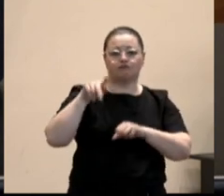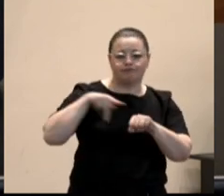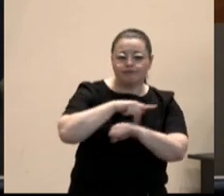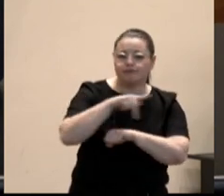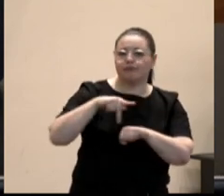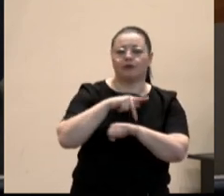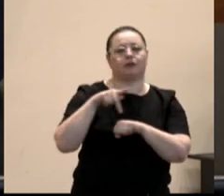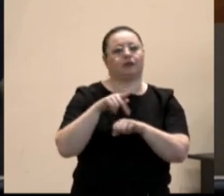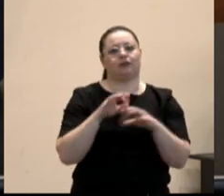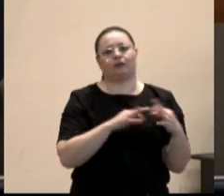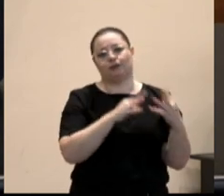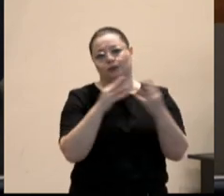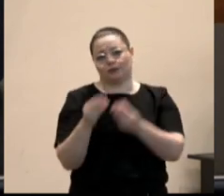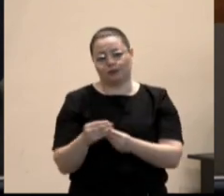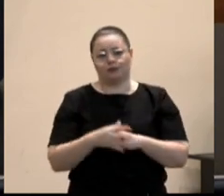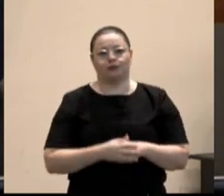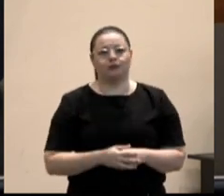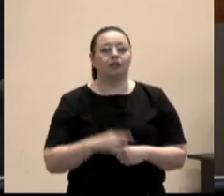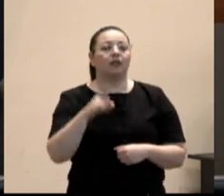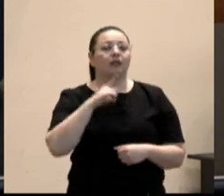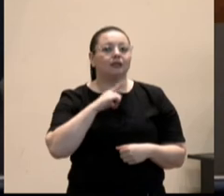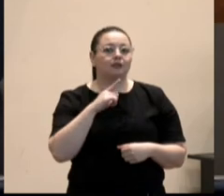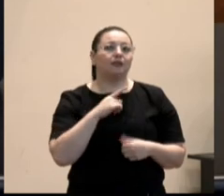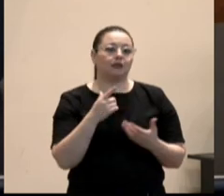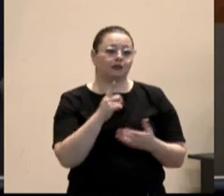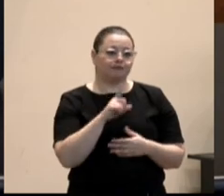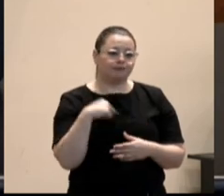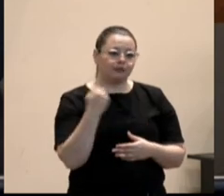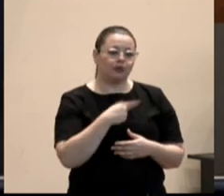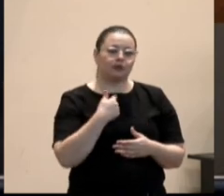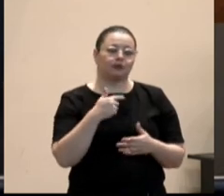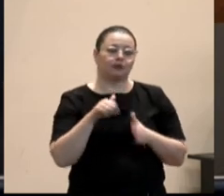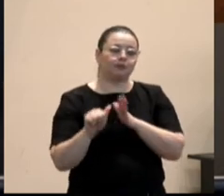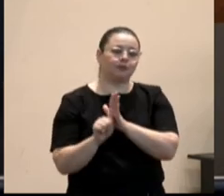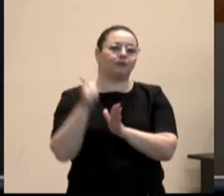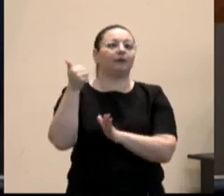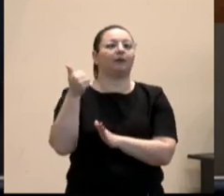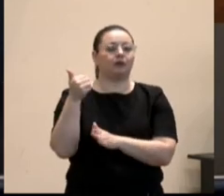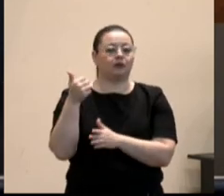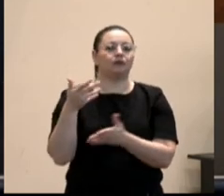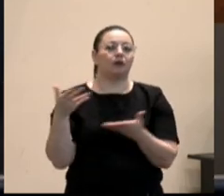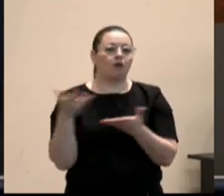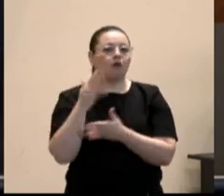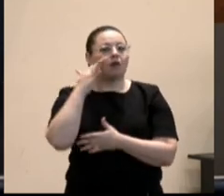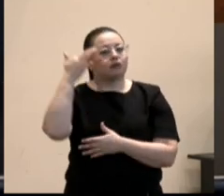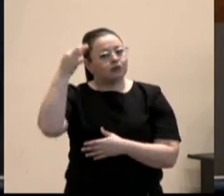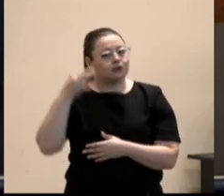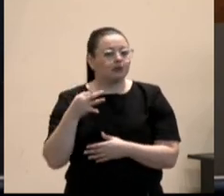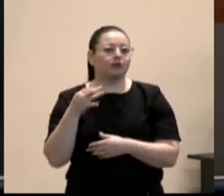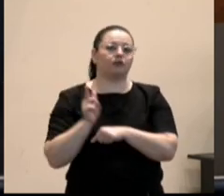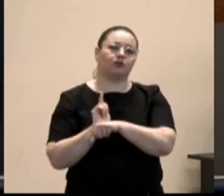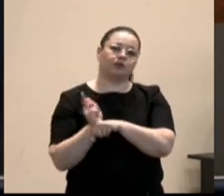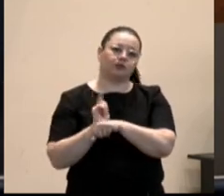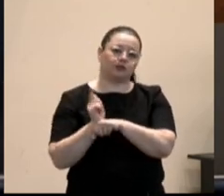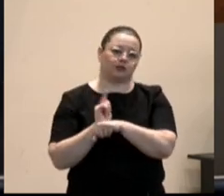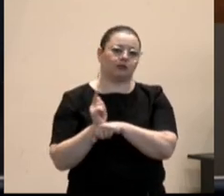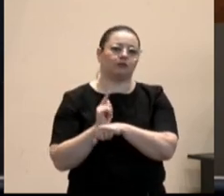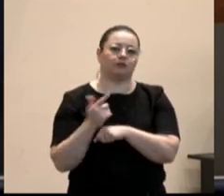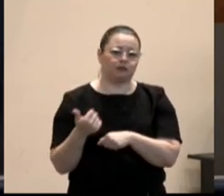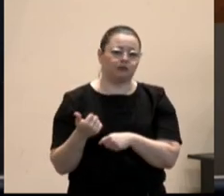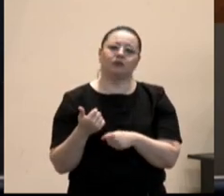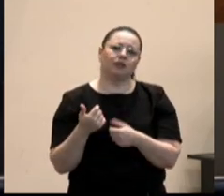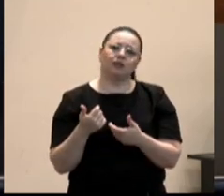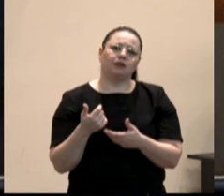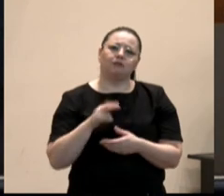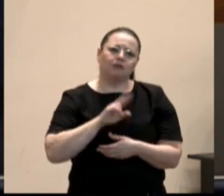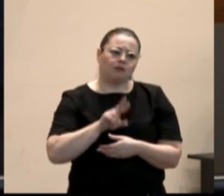são chamados aí pela Veja, os pioneiros nessa forma de entendimento da gestão, de desobrigar o